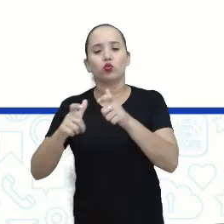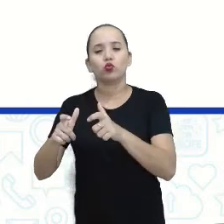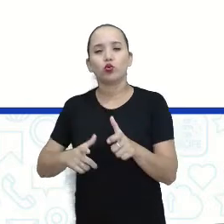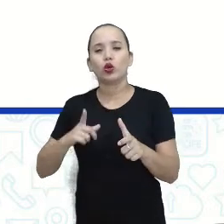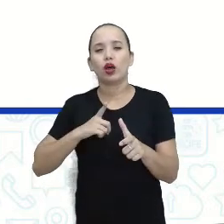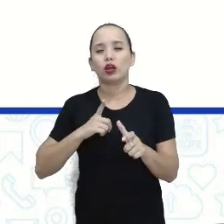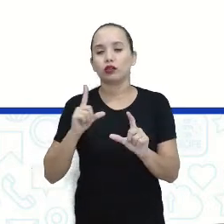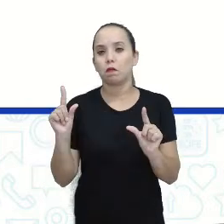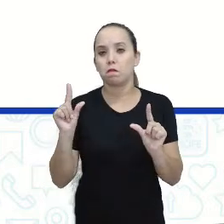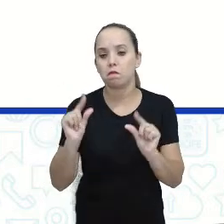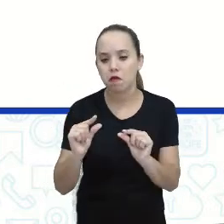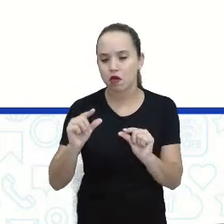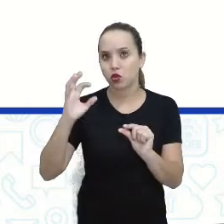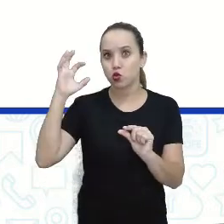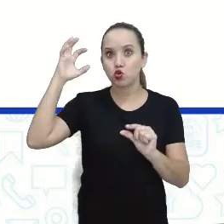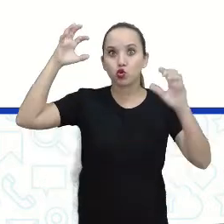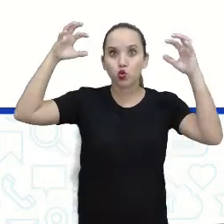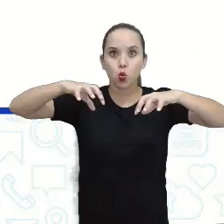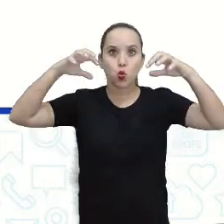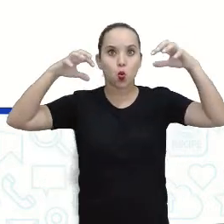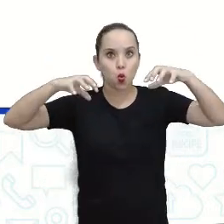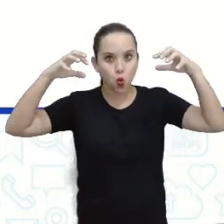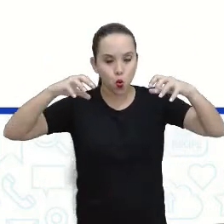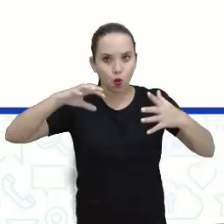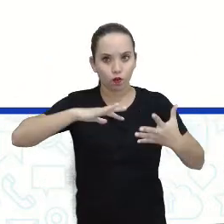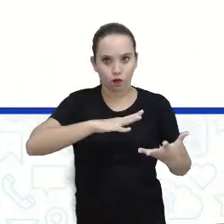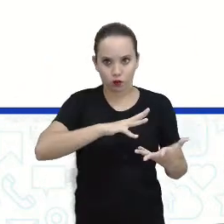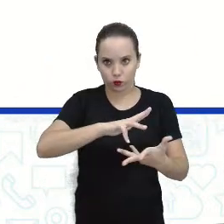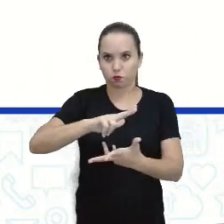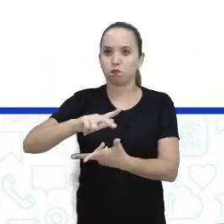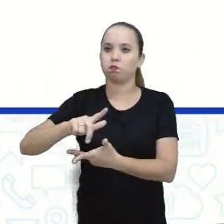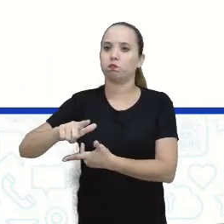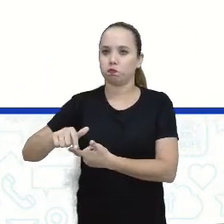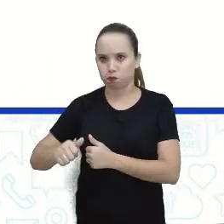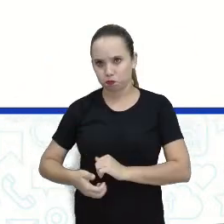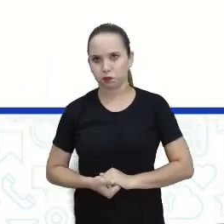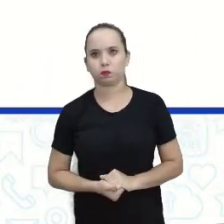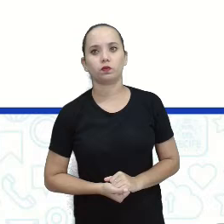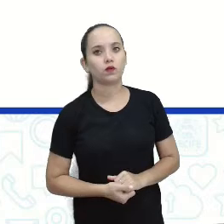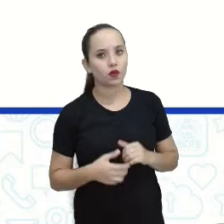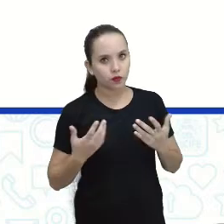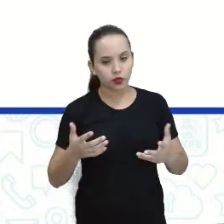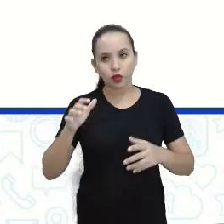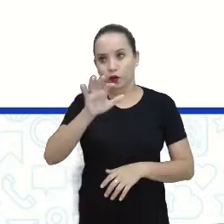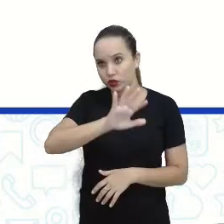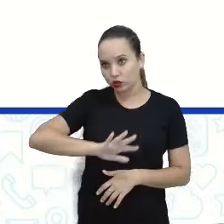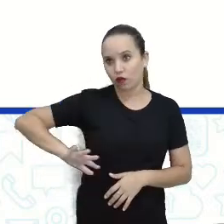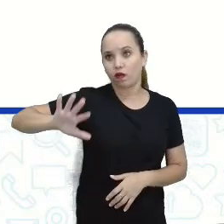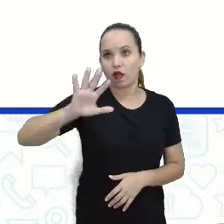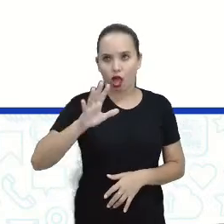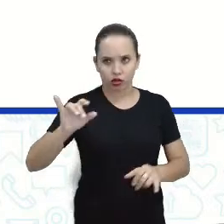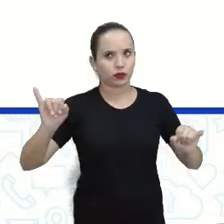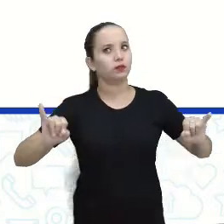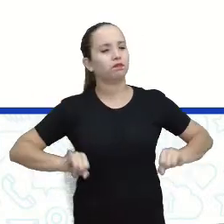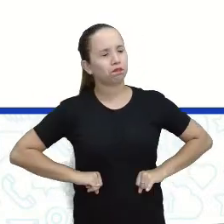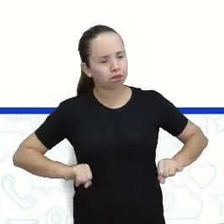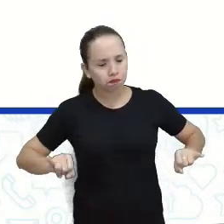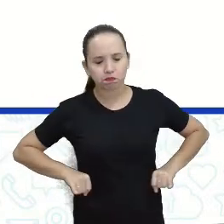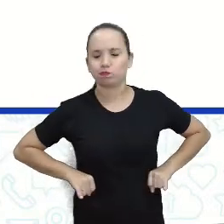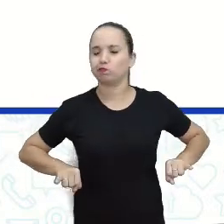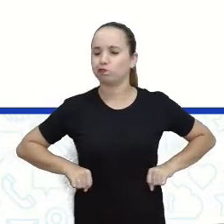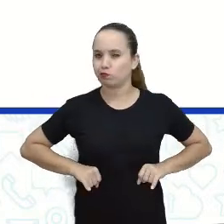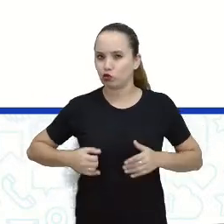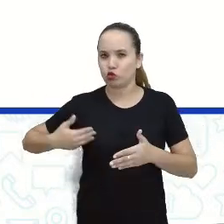se chove no mundo, né? Então, essas áreas sofrem muito com a escassez de água, tá? Durante o